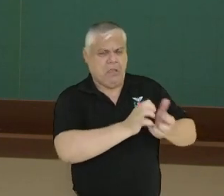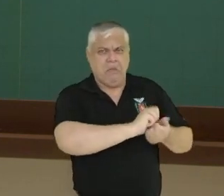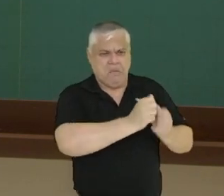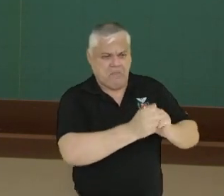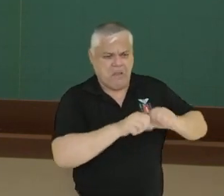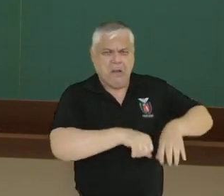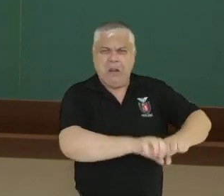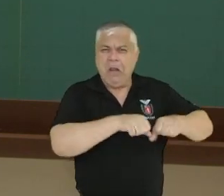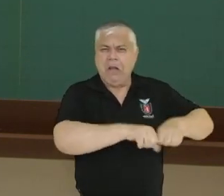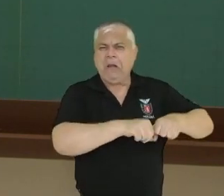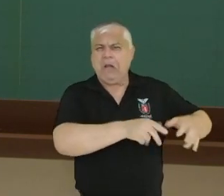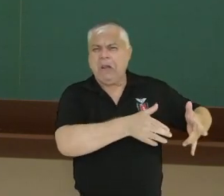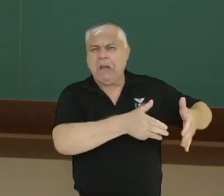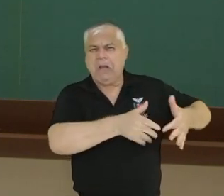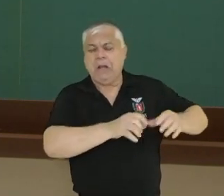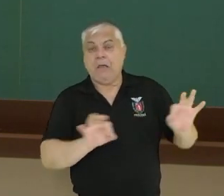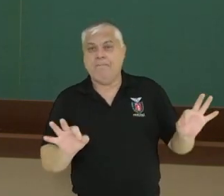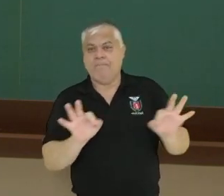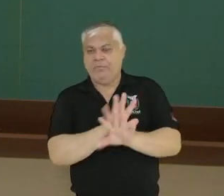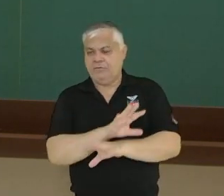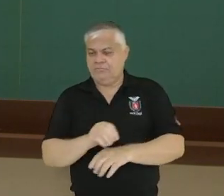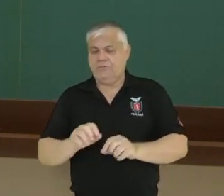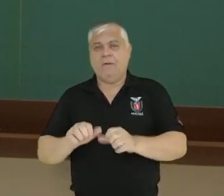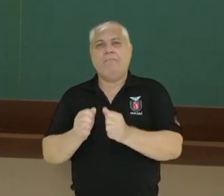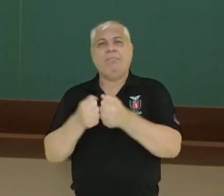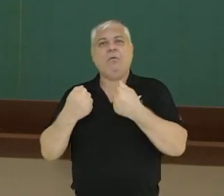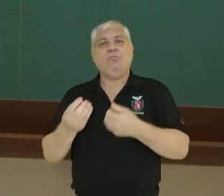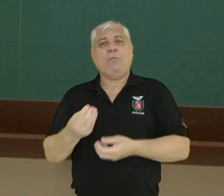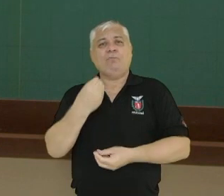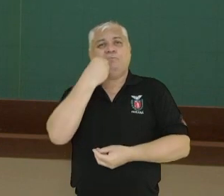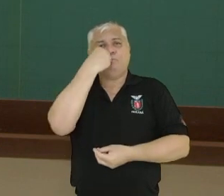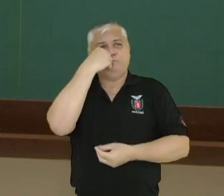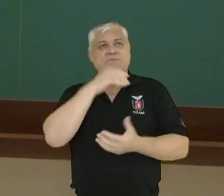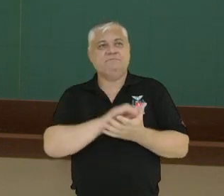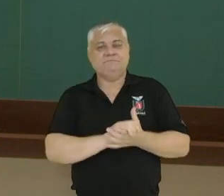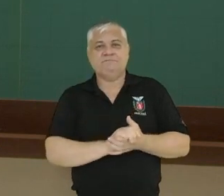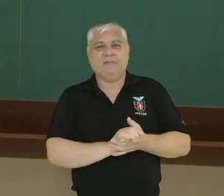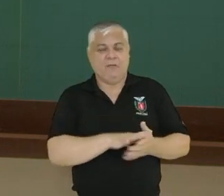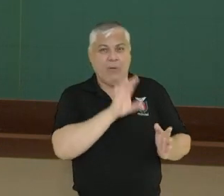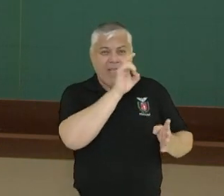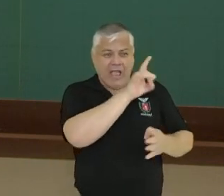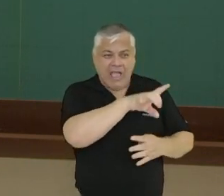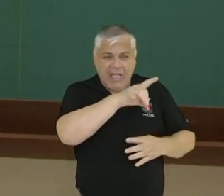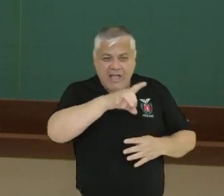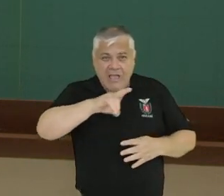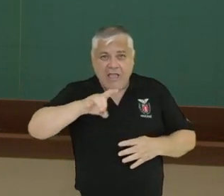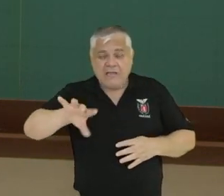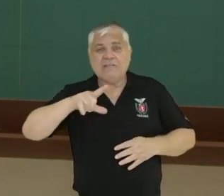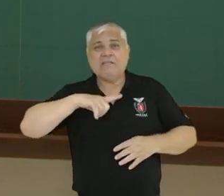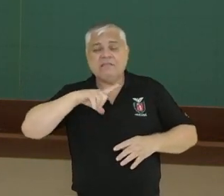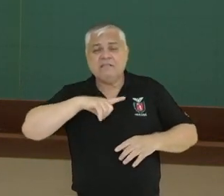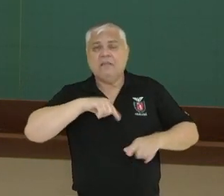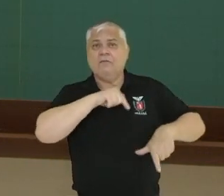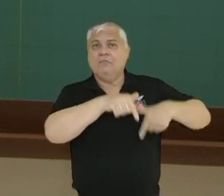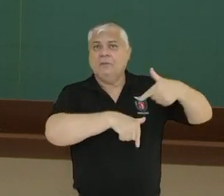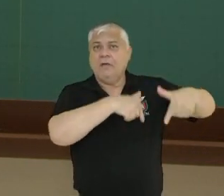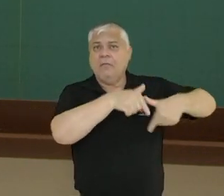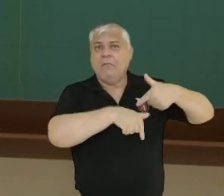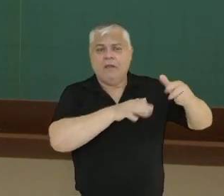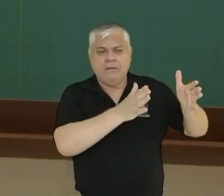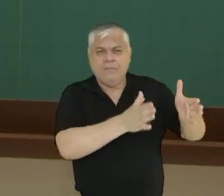até você. Então, o pão. Em nossa sociedade, a produção de cada objeto envolve uma complexa rede de trabalho e